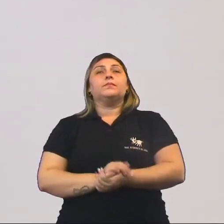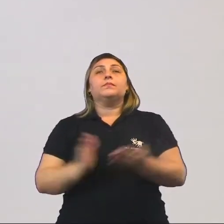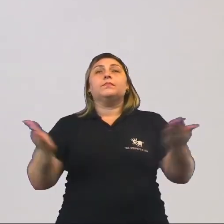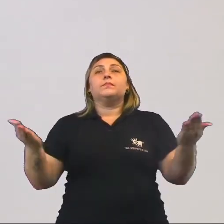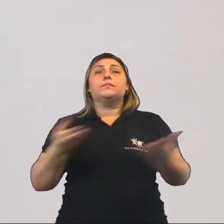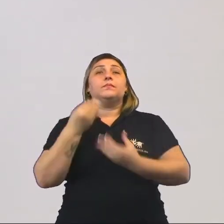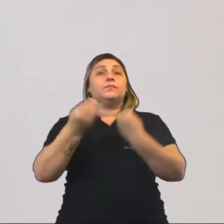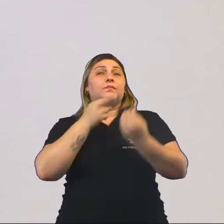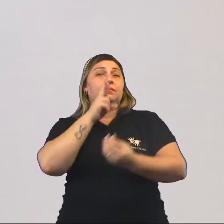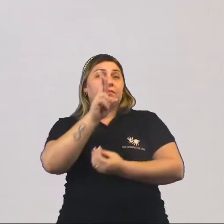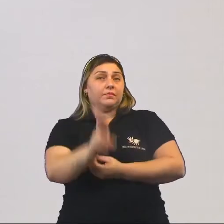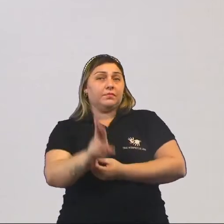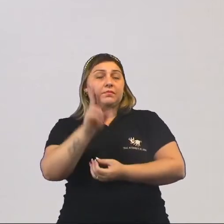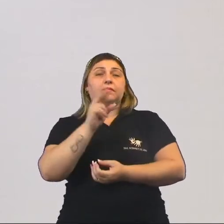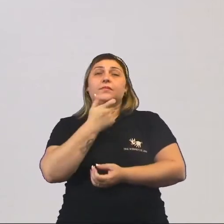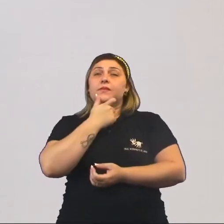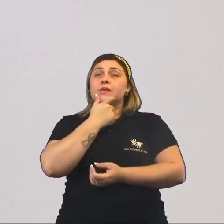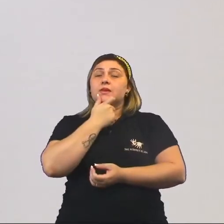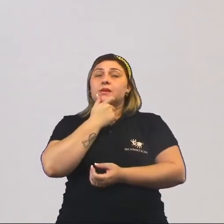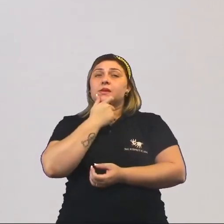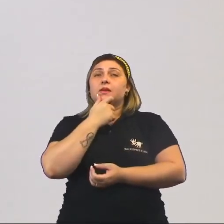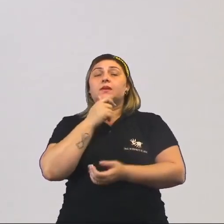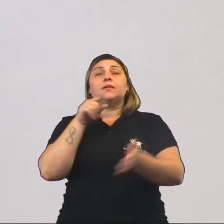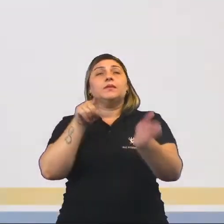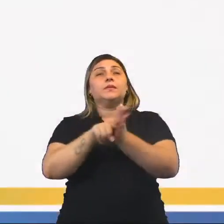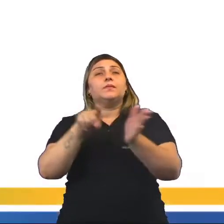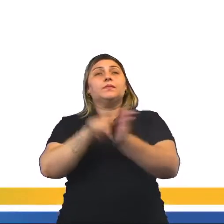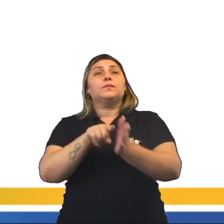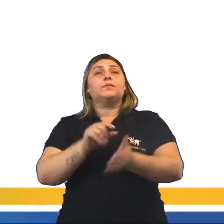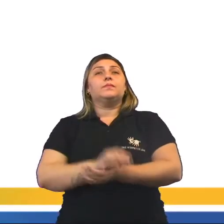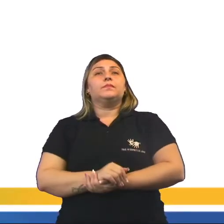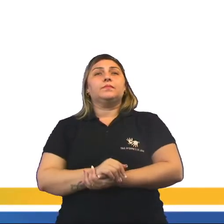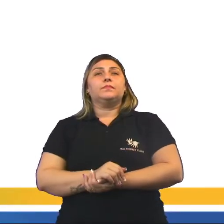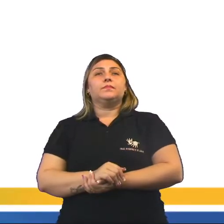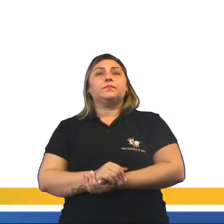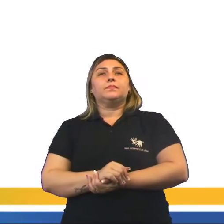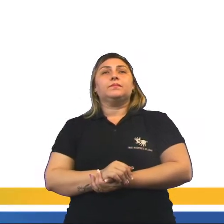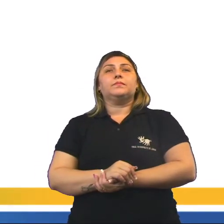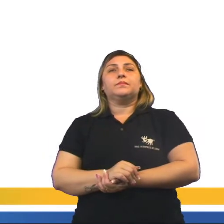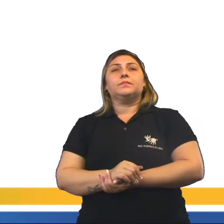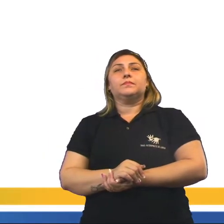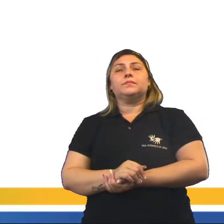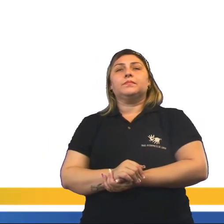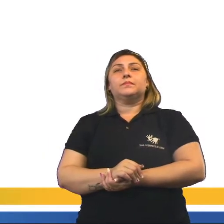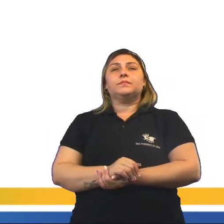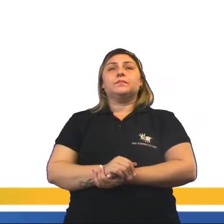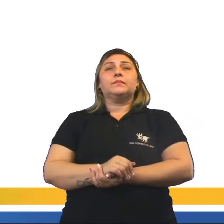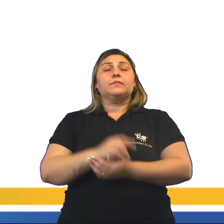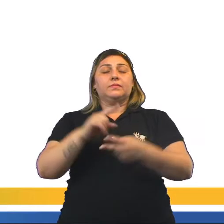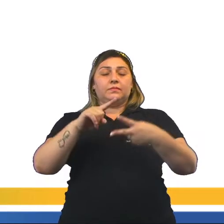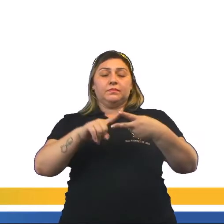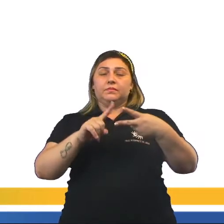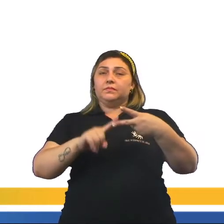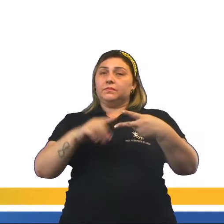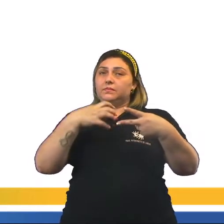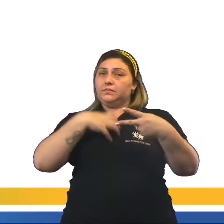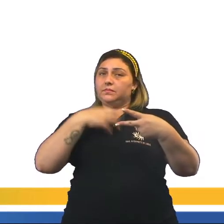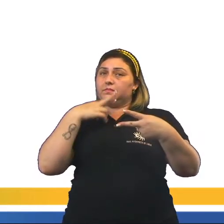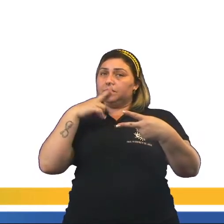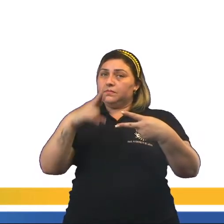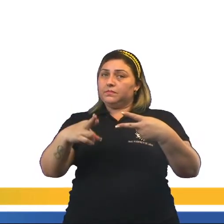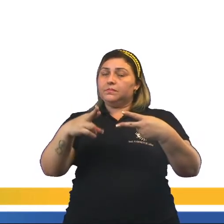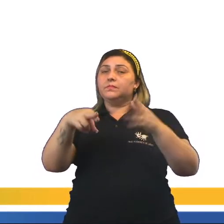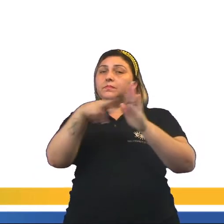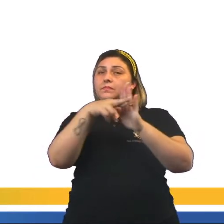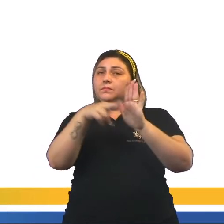como responder as perguntas em inglês, no Simple Past? Vamos observar aí. Existem duas formas de nós